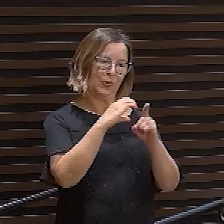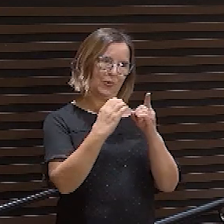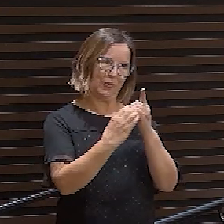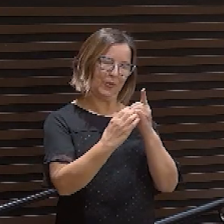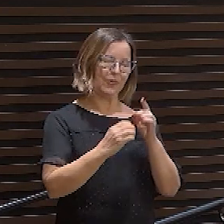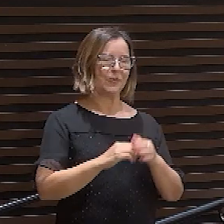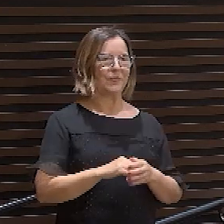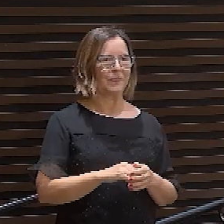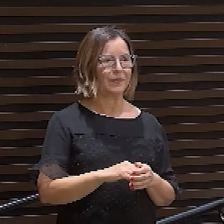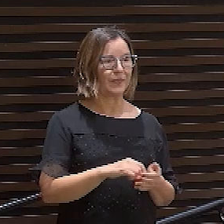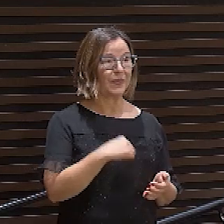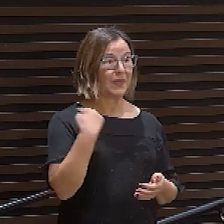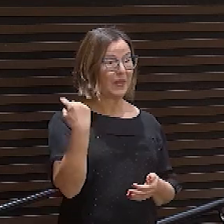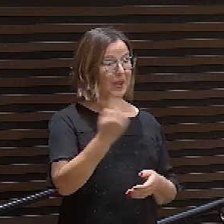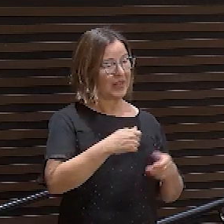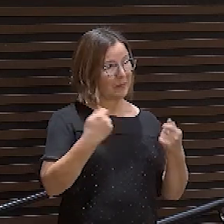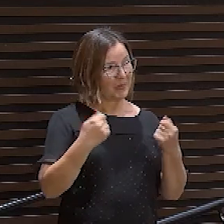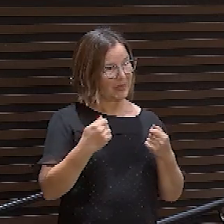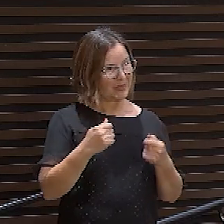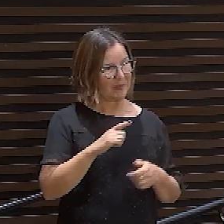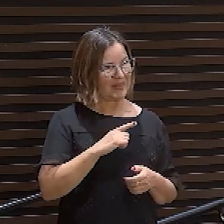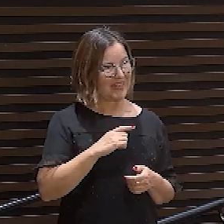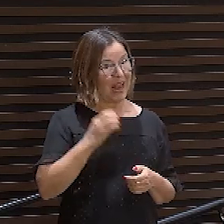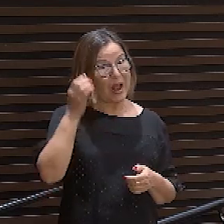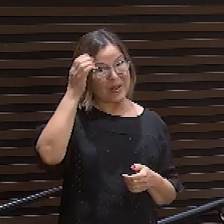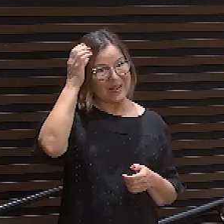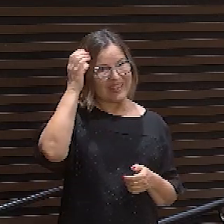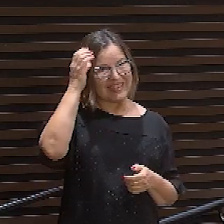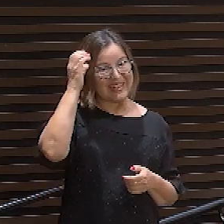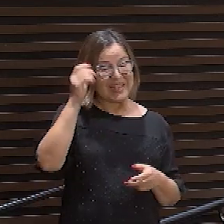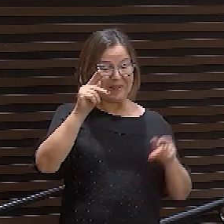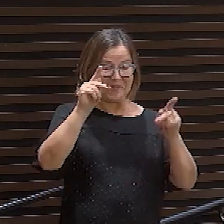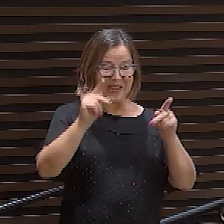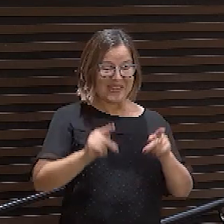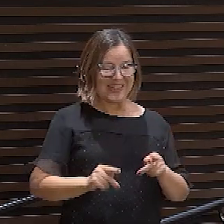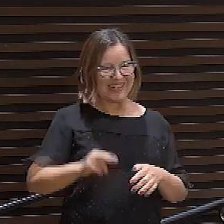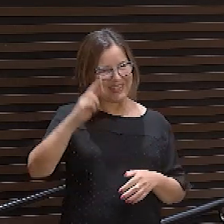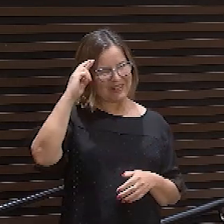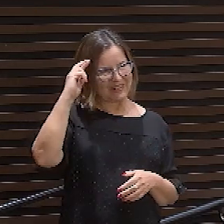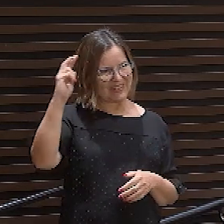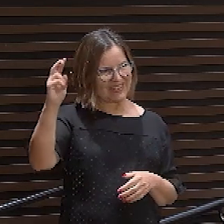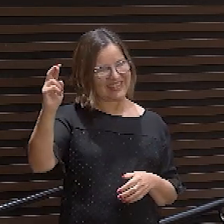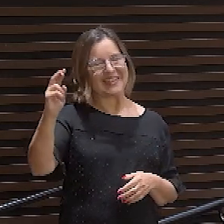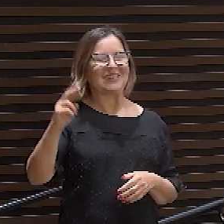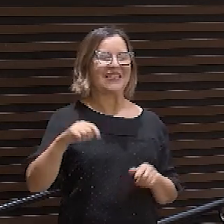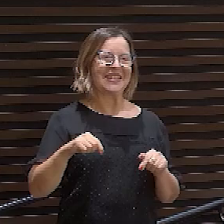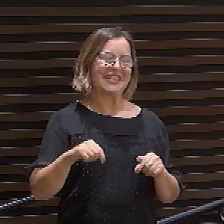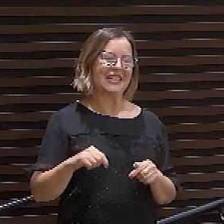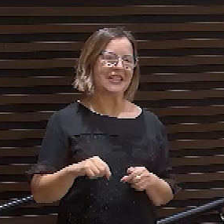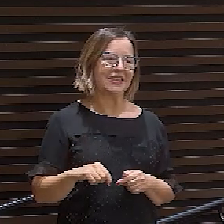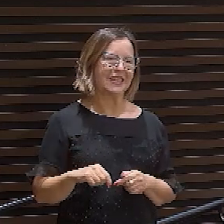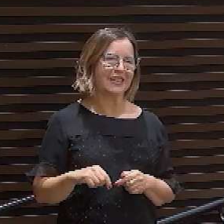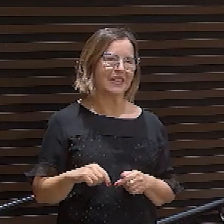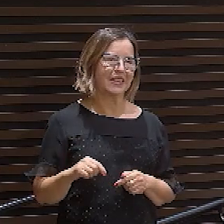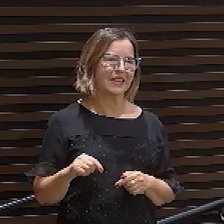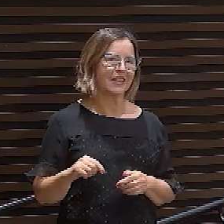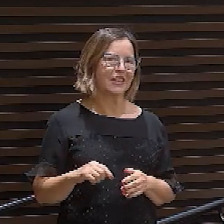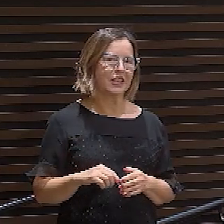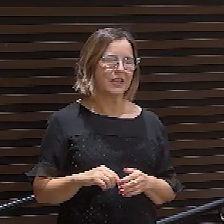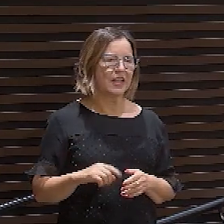a consciência da sua presença. Não é apenas um evento